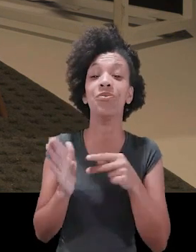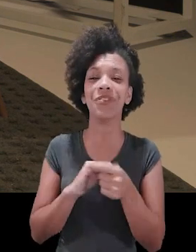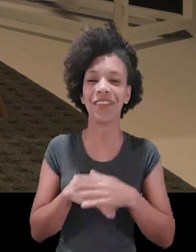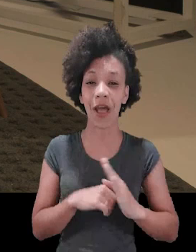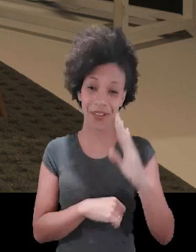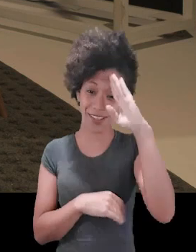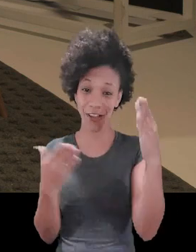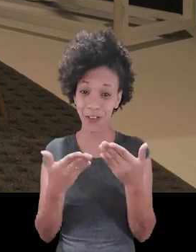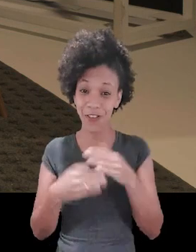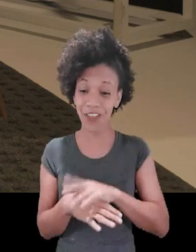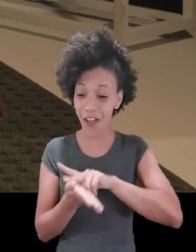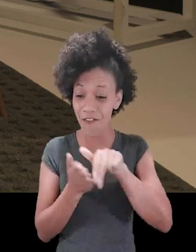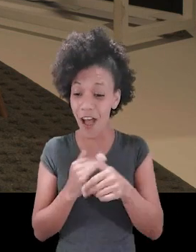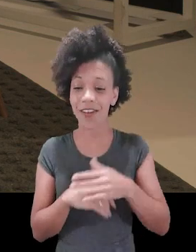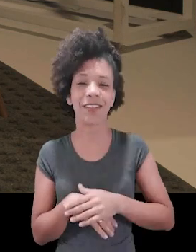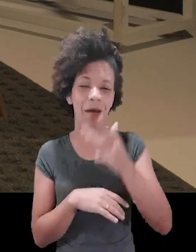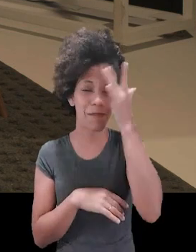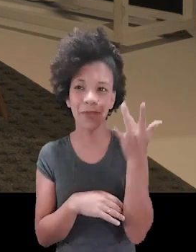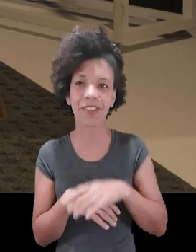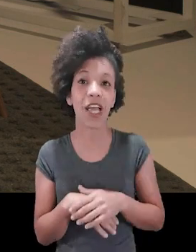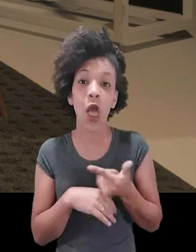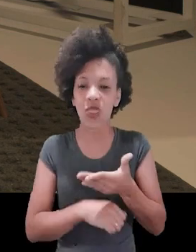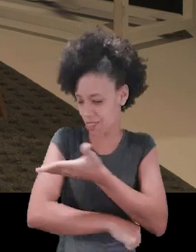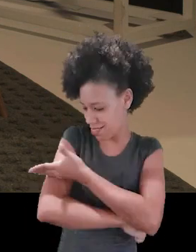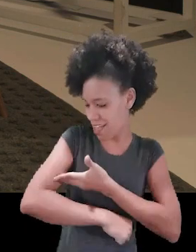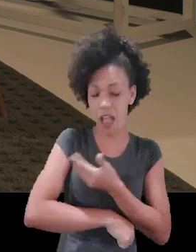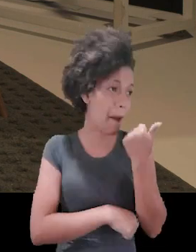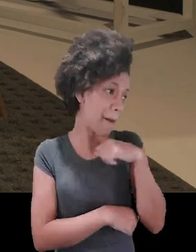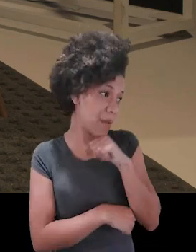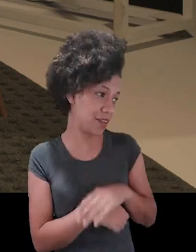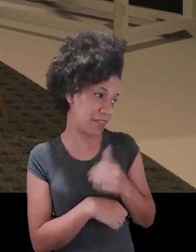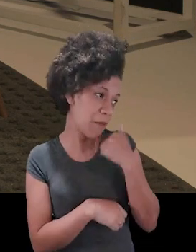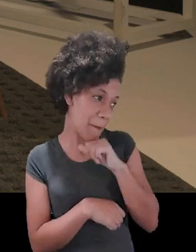seja o exército hoje é uma porrada de cara que fossem brava né que